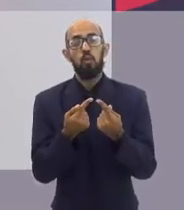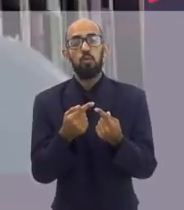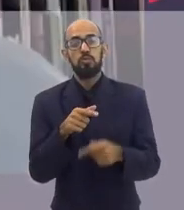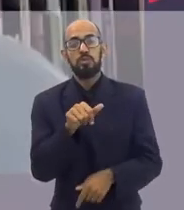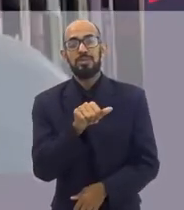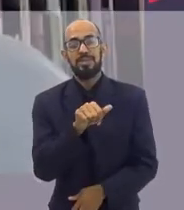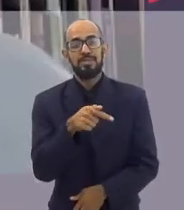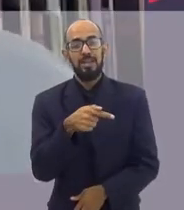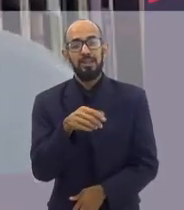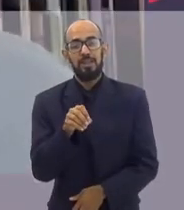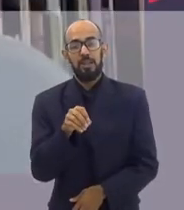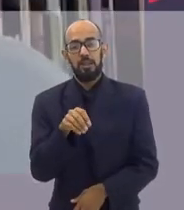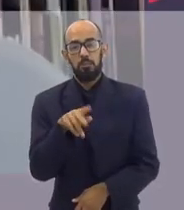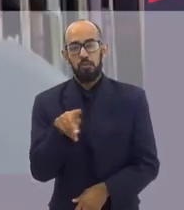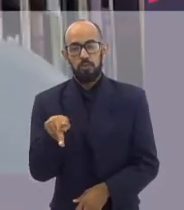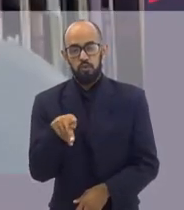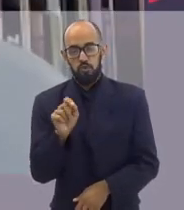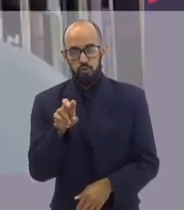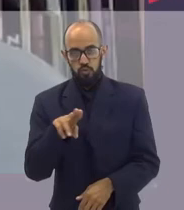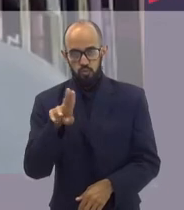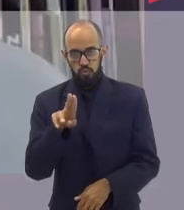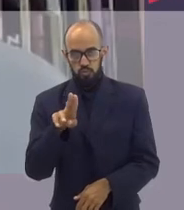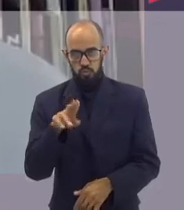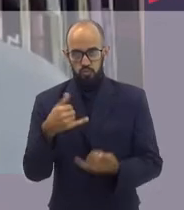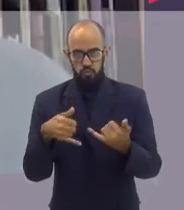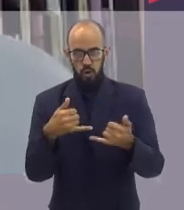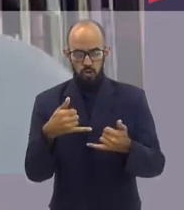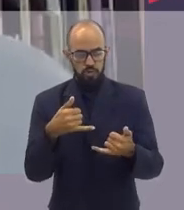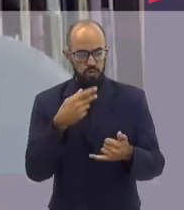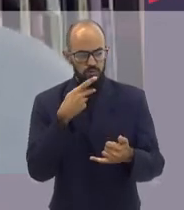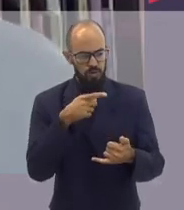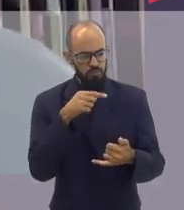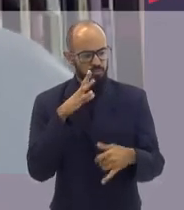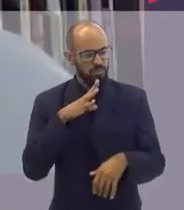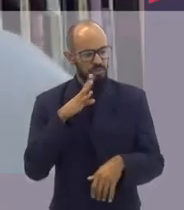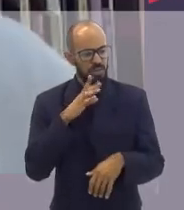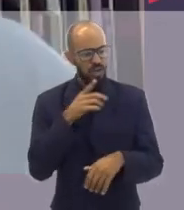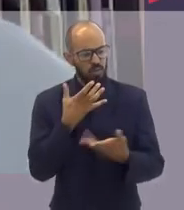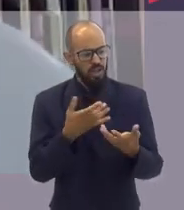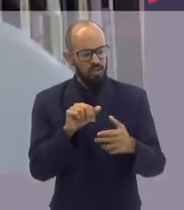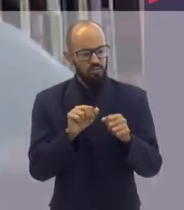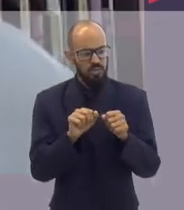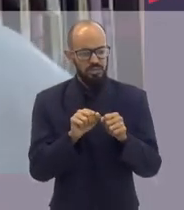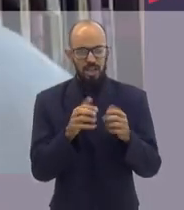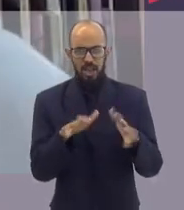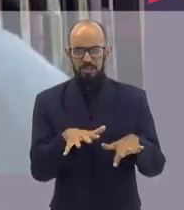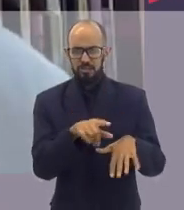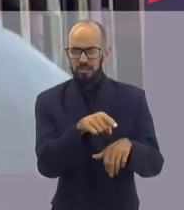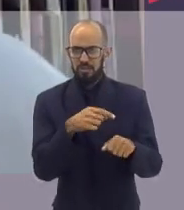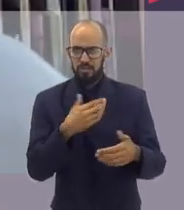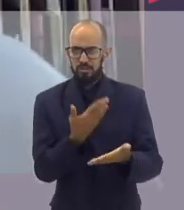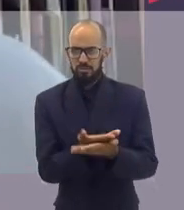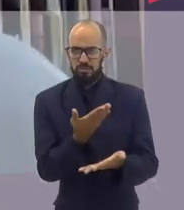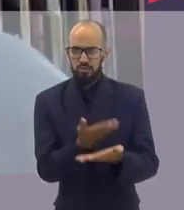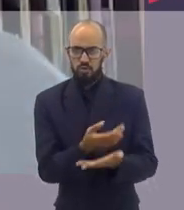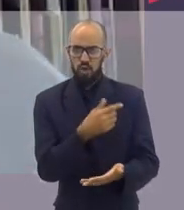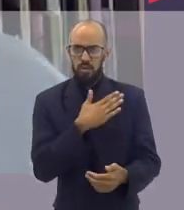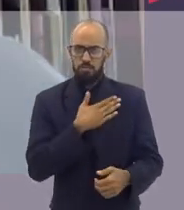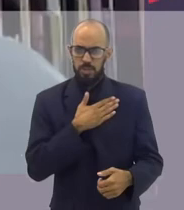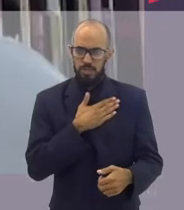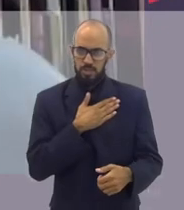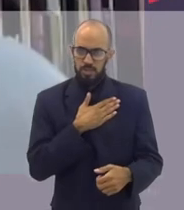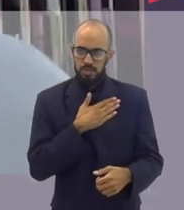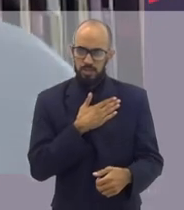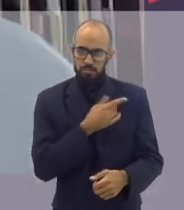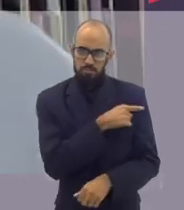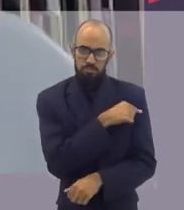170 professores que usam jogos na educação, né? E eles ficaram muito tempo, poxa, eu quero trazer esse jogo para minha sala, para o meu colégio, muito professor de colégio,